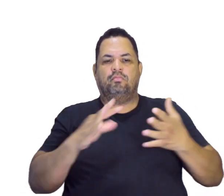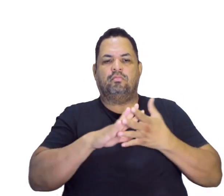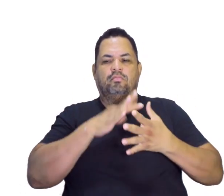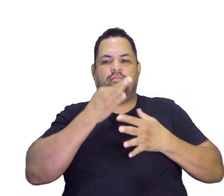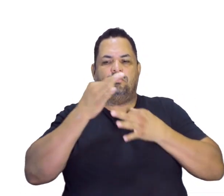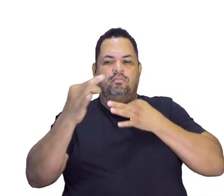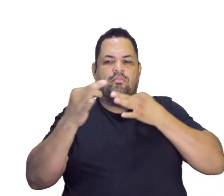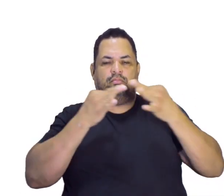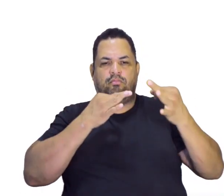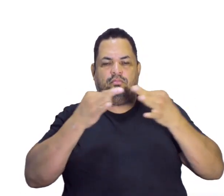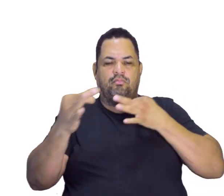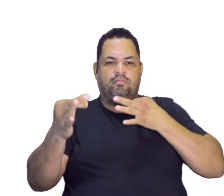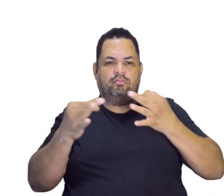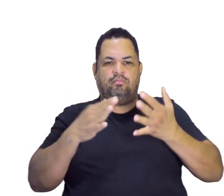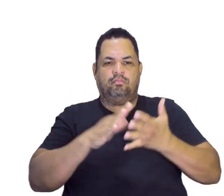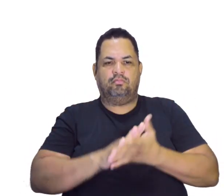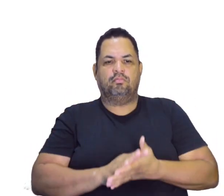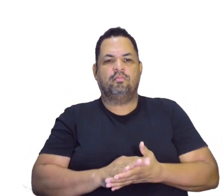críticas,